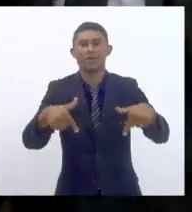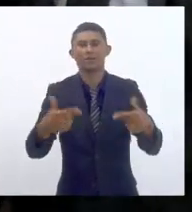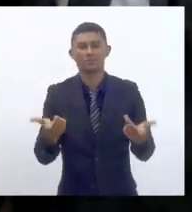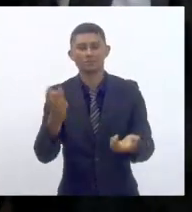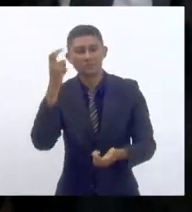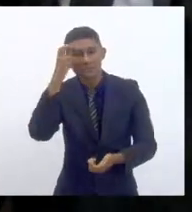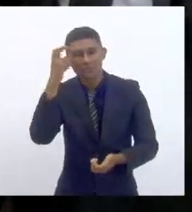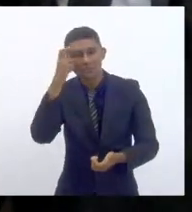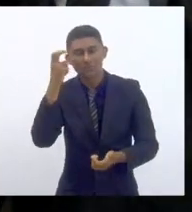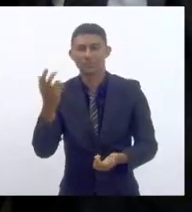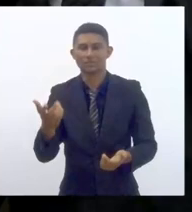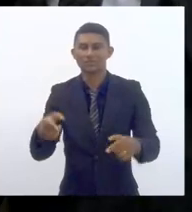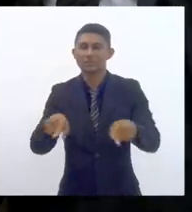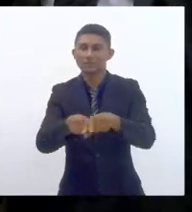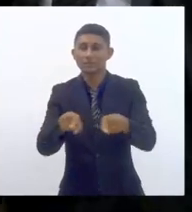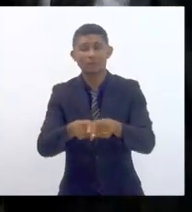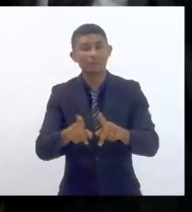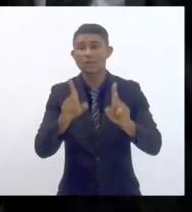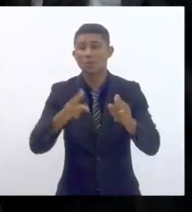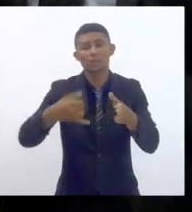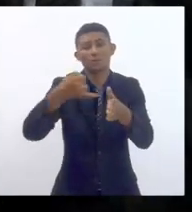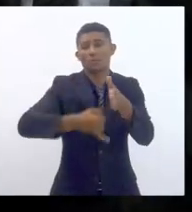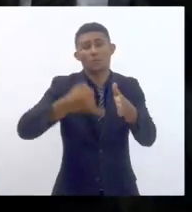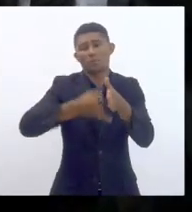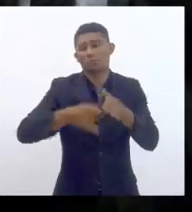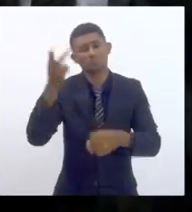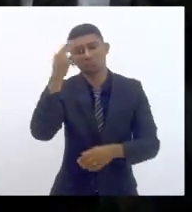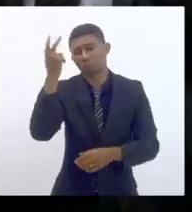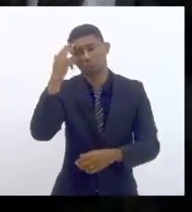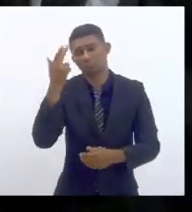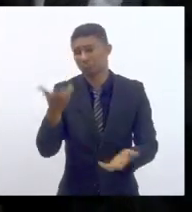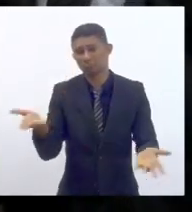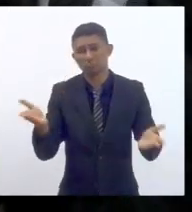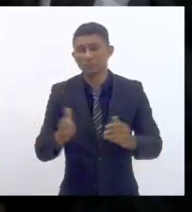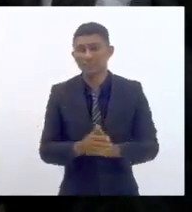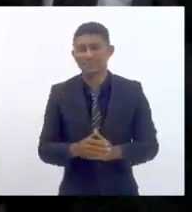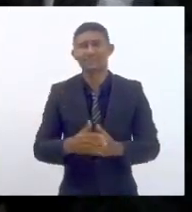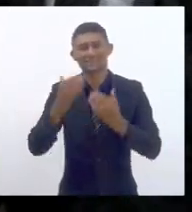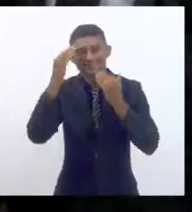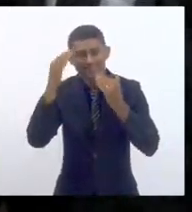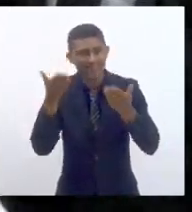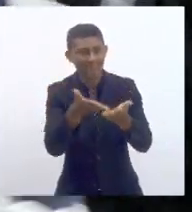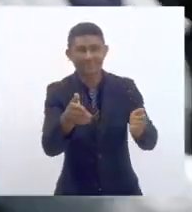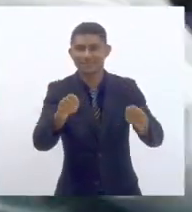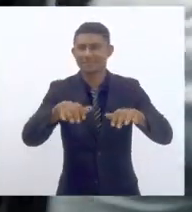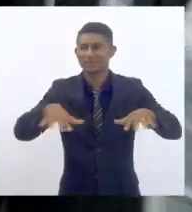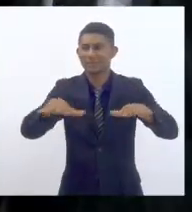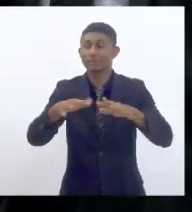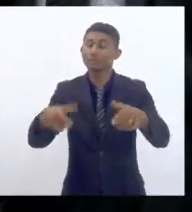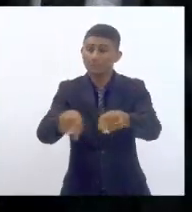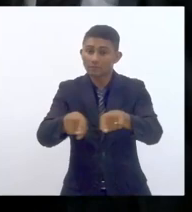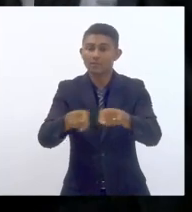a dinâmica do imposto de renda e dos projetos nacionais. Então, agradeço a todos e vou